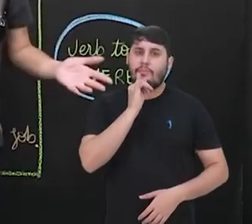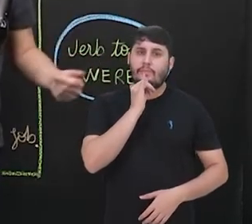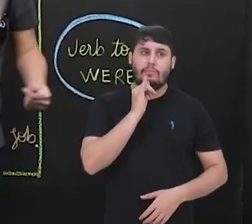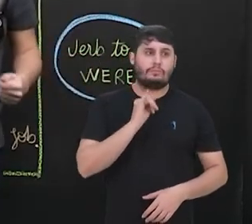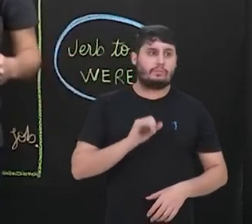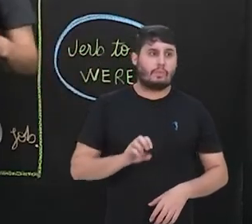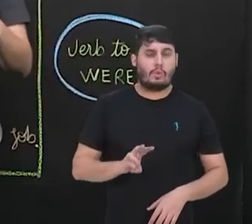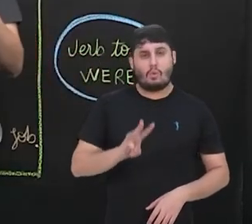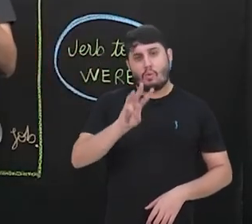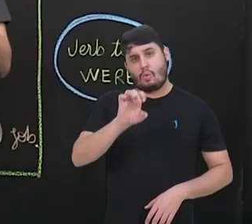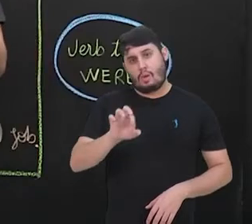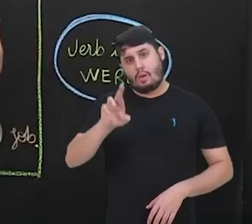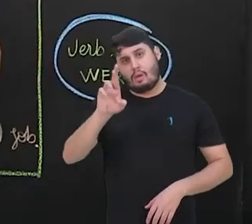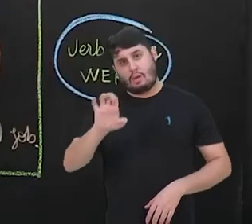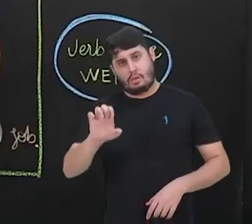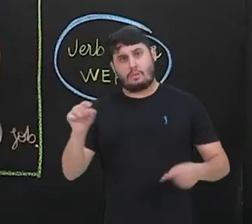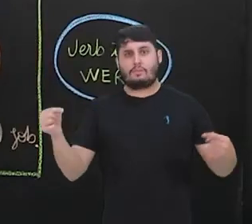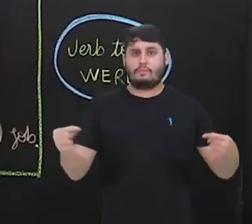Resumindo,